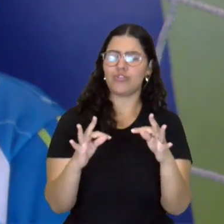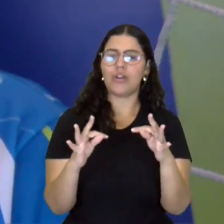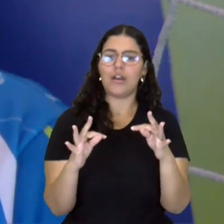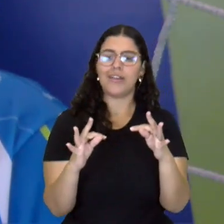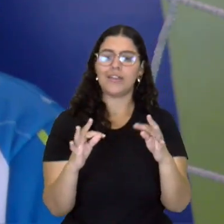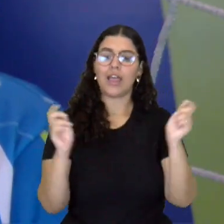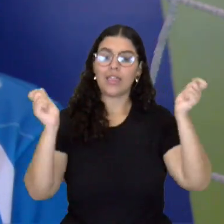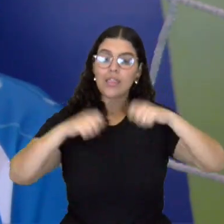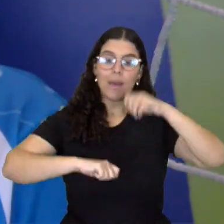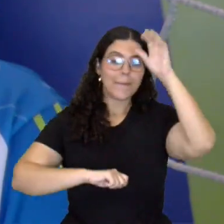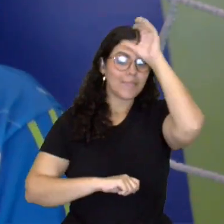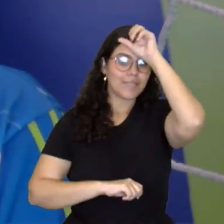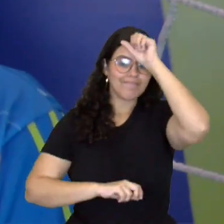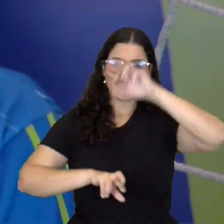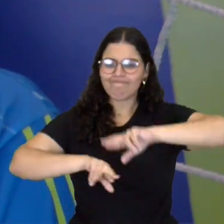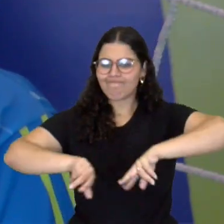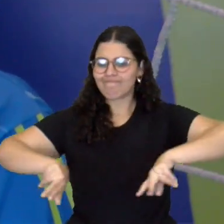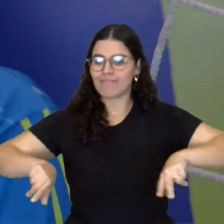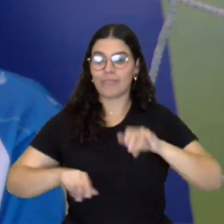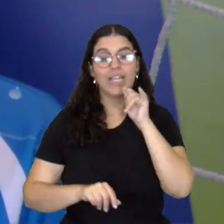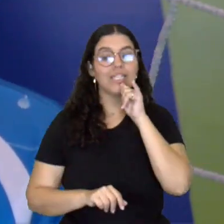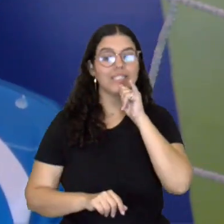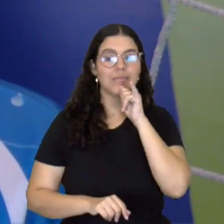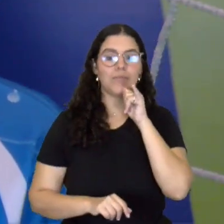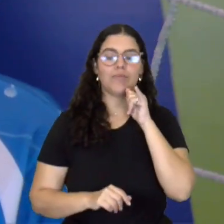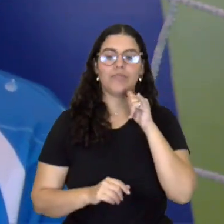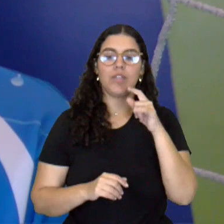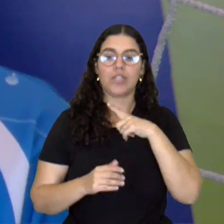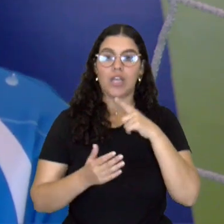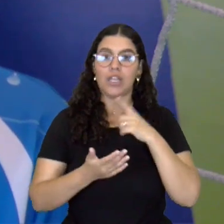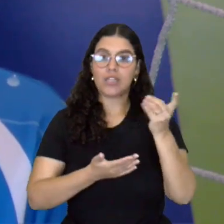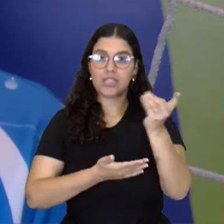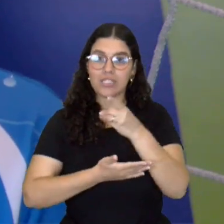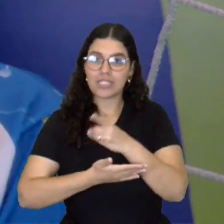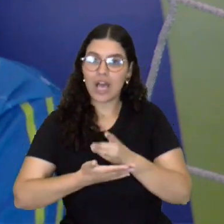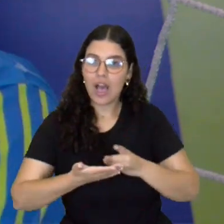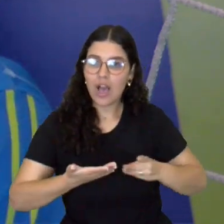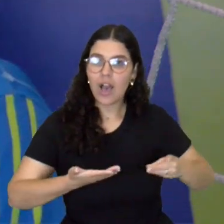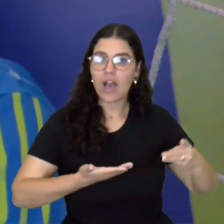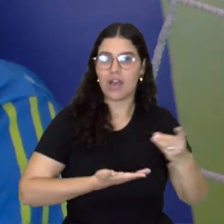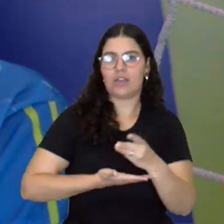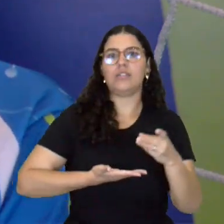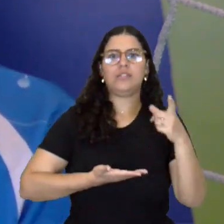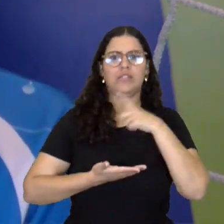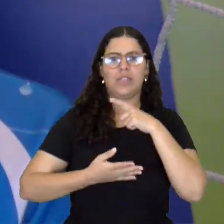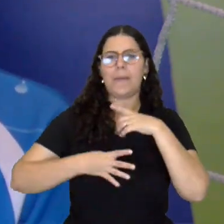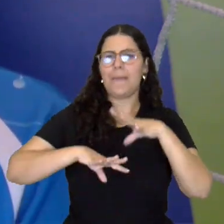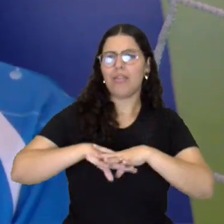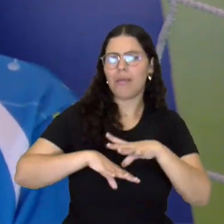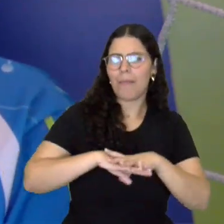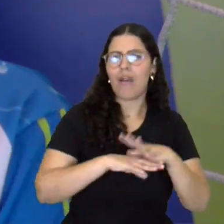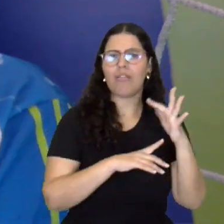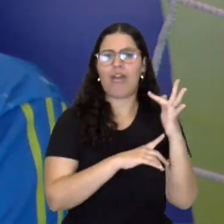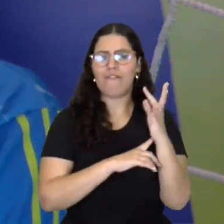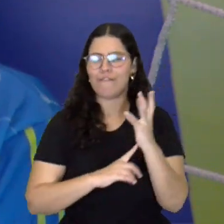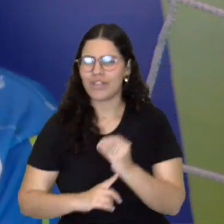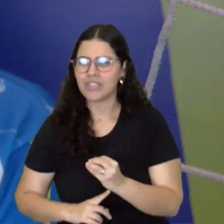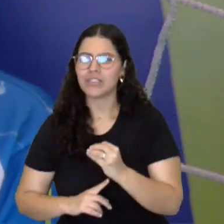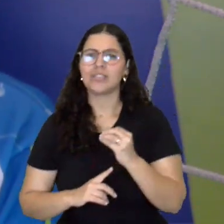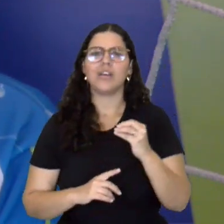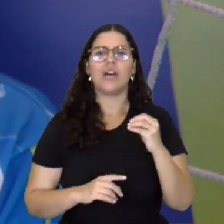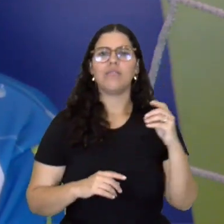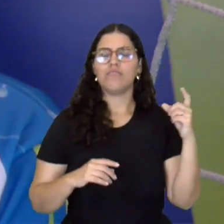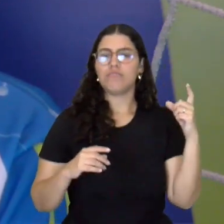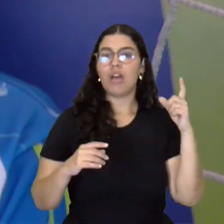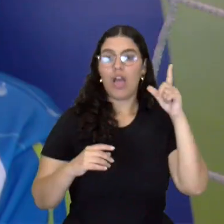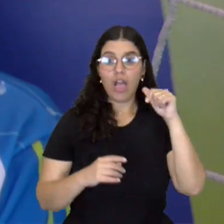você aprende muitas coisas, como, por exemplo, área de design, você aprende na área de matemática, de física, que são as áreas que